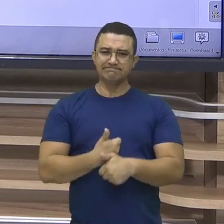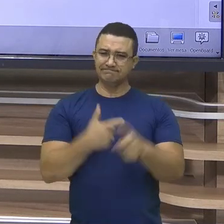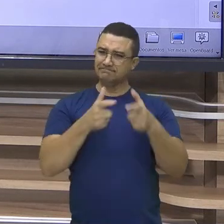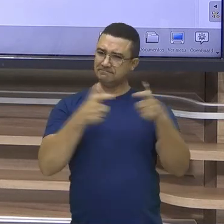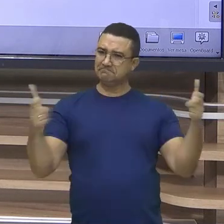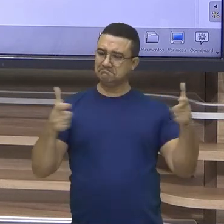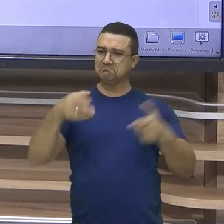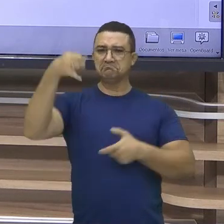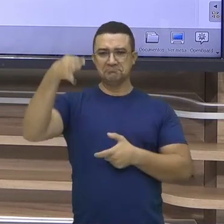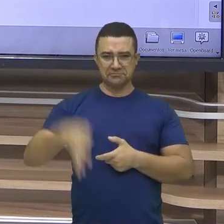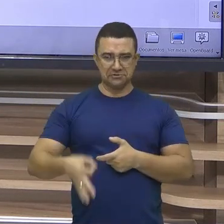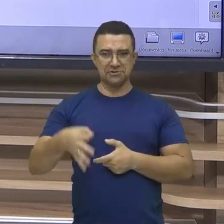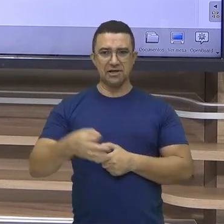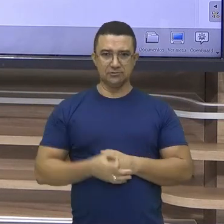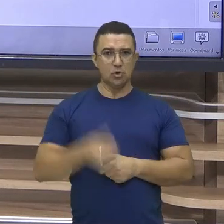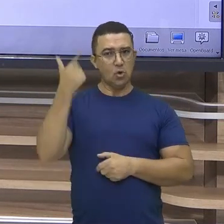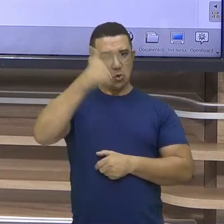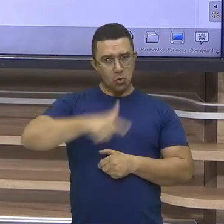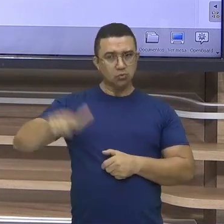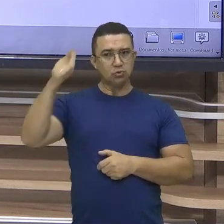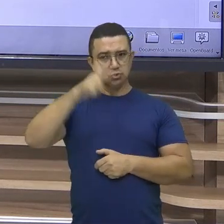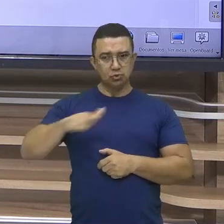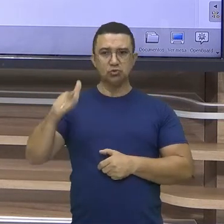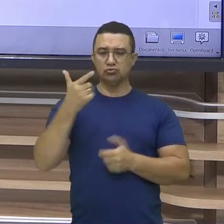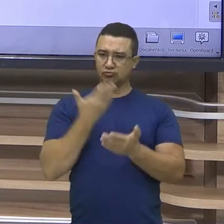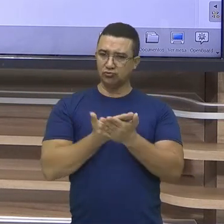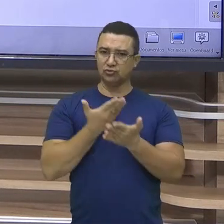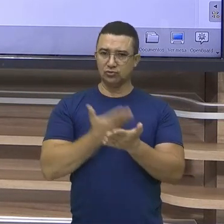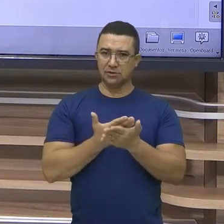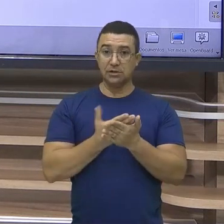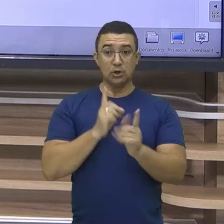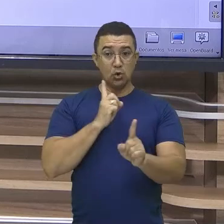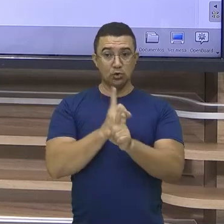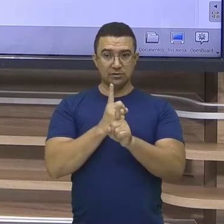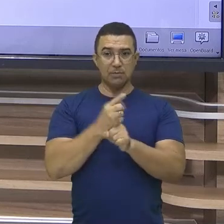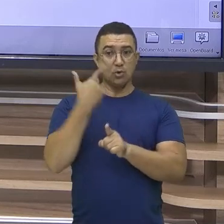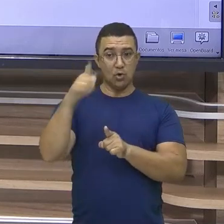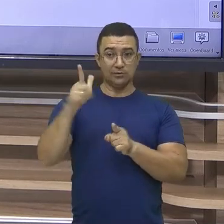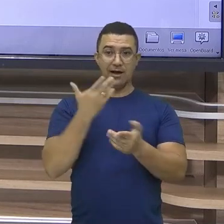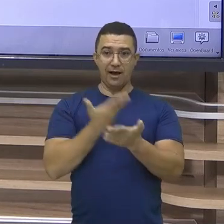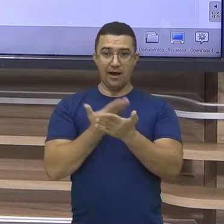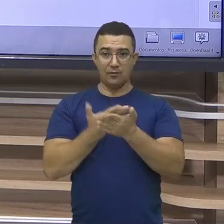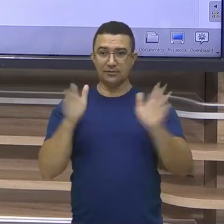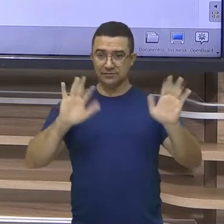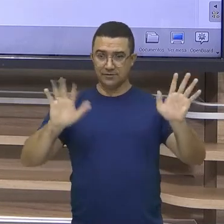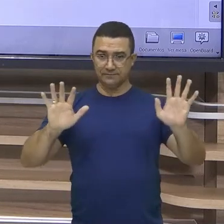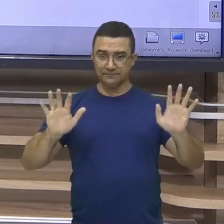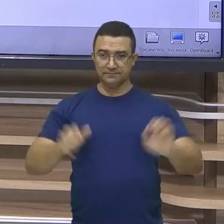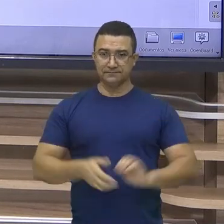das questões, tá? Continue fazendo um bom trabalho e a gente se vê aí nas próximas aulas. Bye, bye!